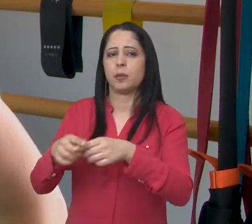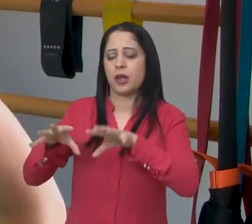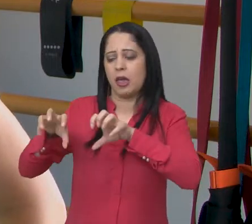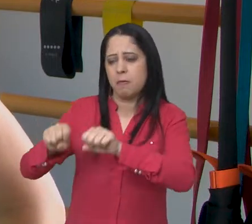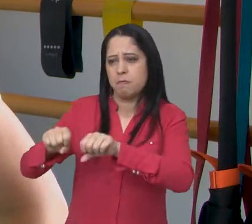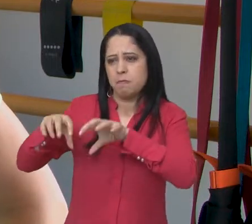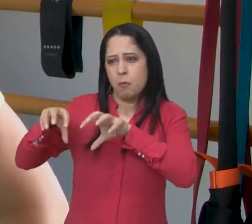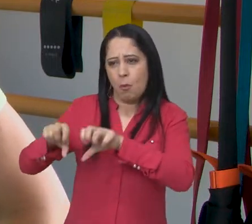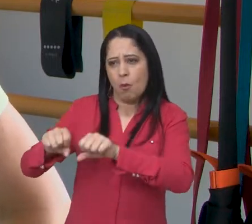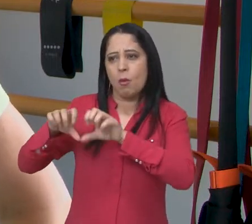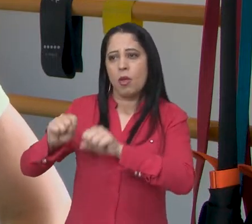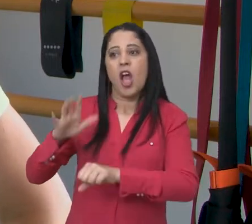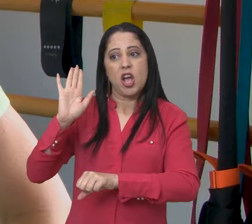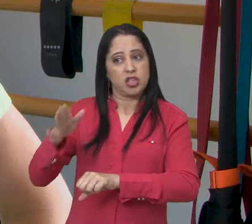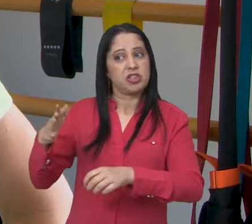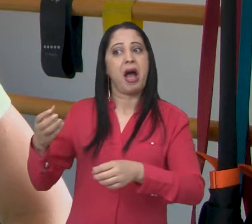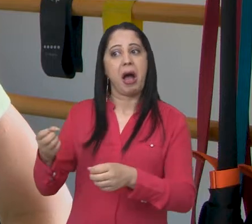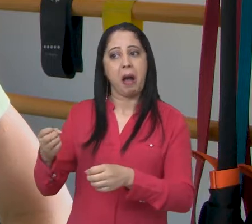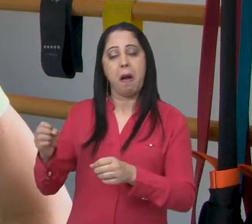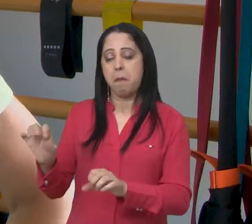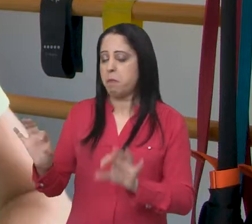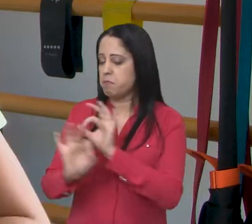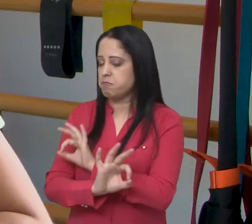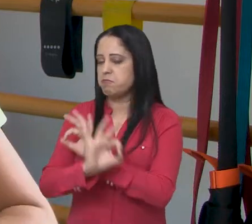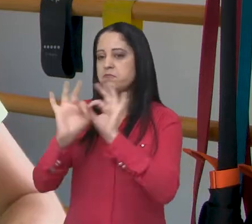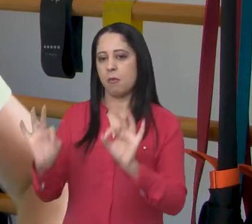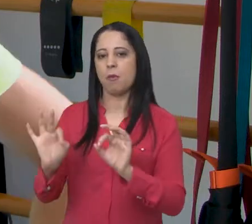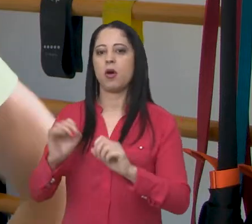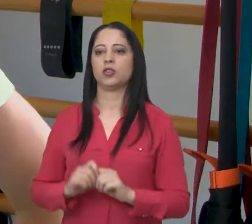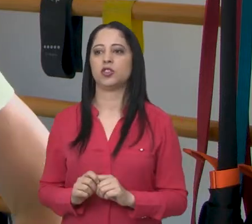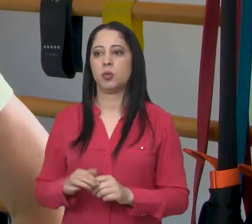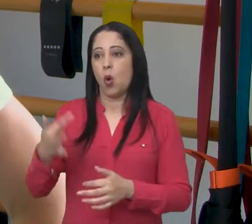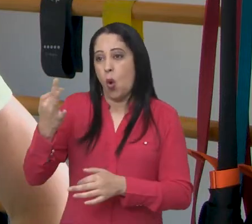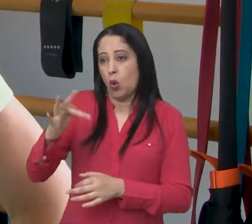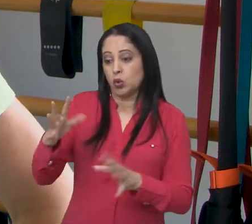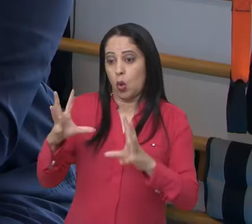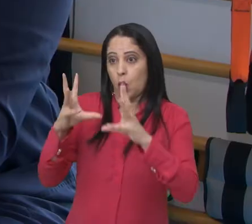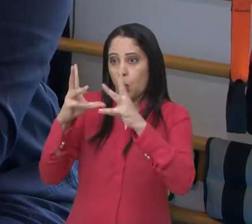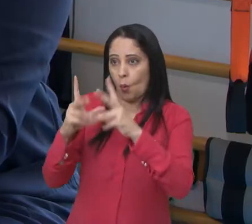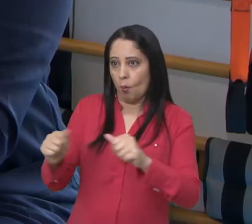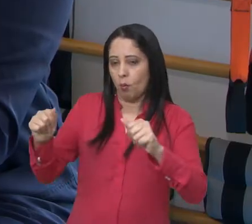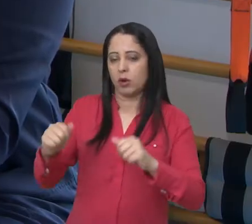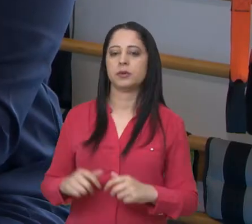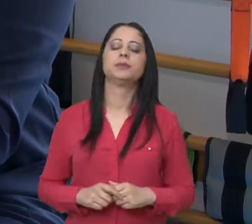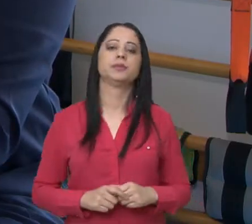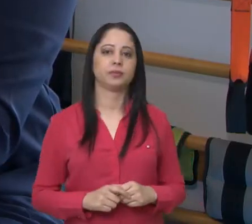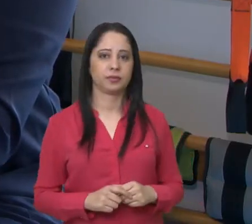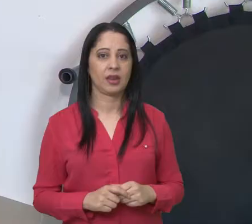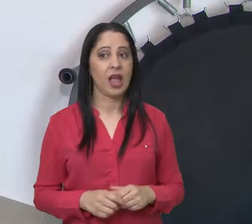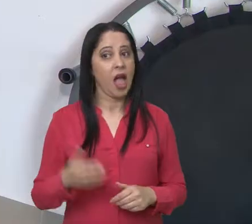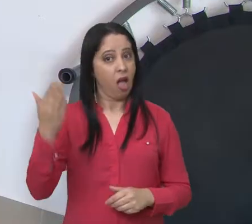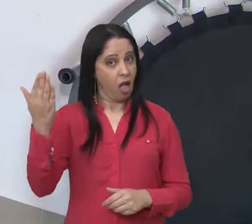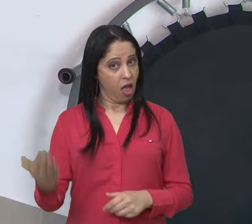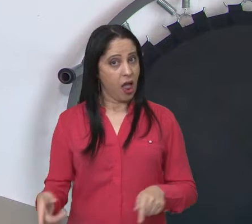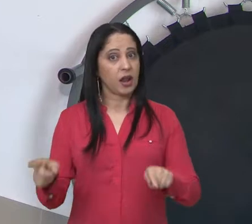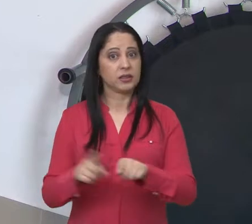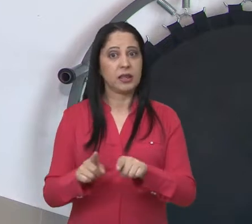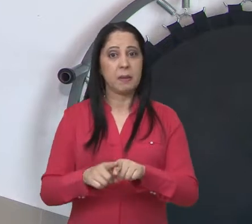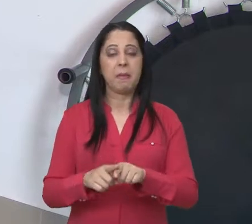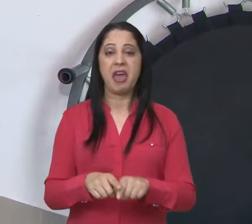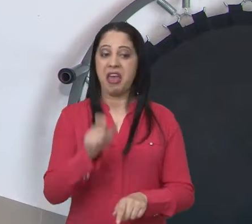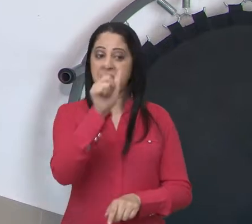manutenção está sendo efetiva e está me deixando sem dor. A veterinária, que também é